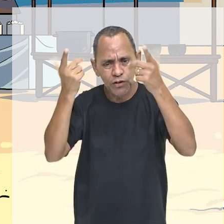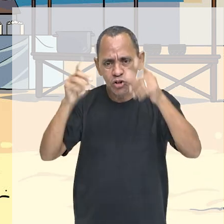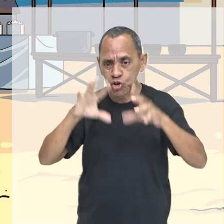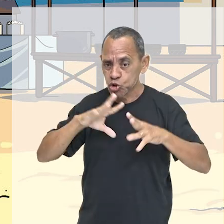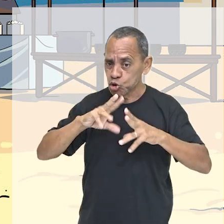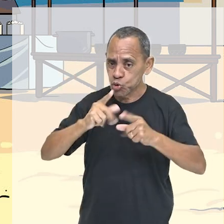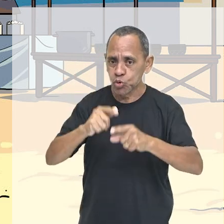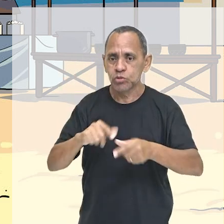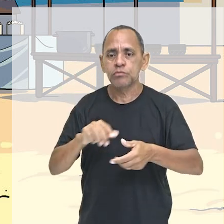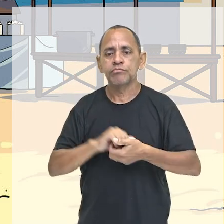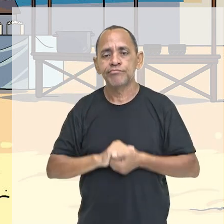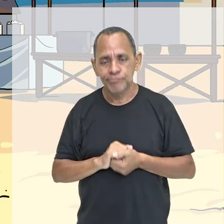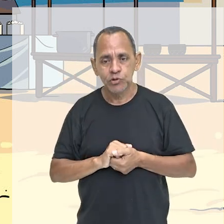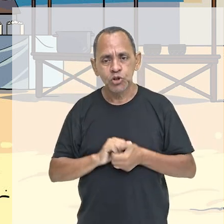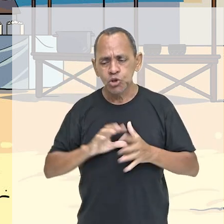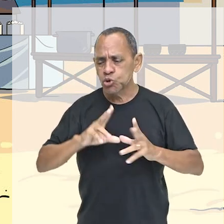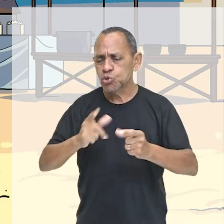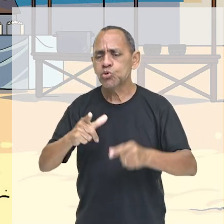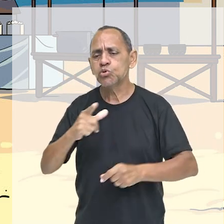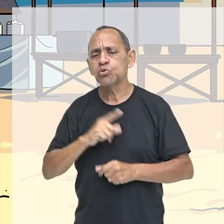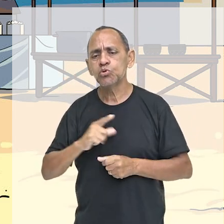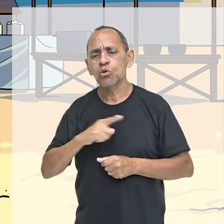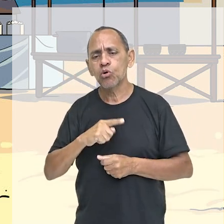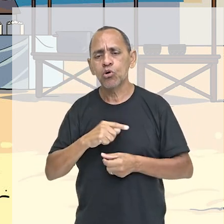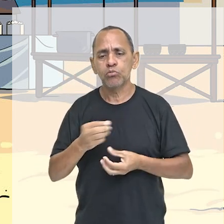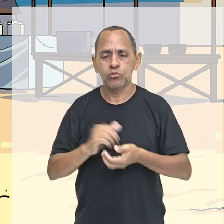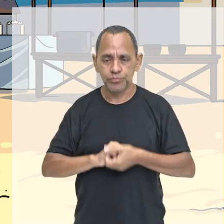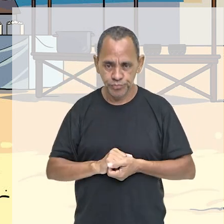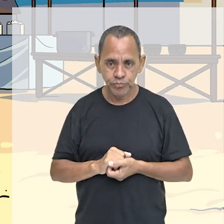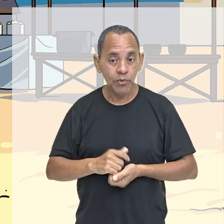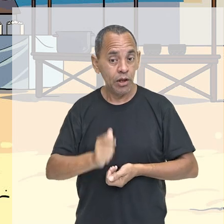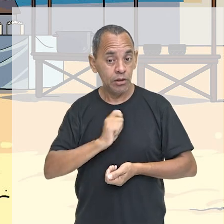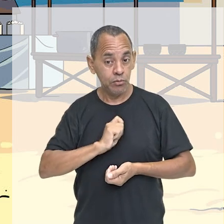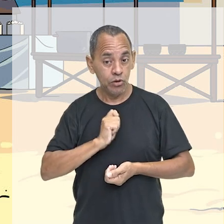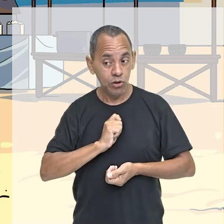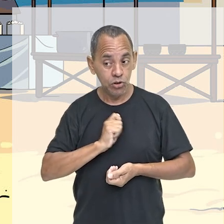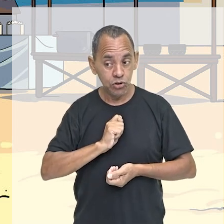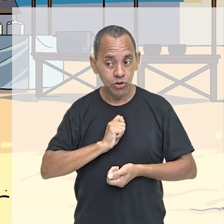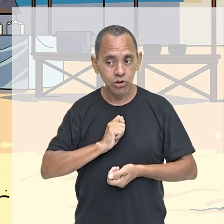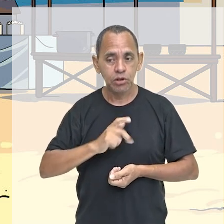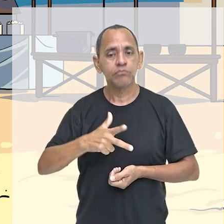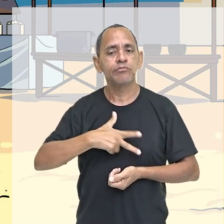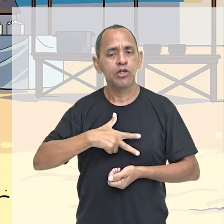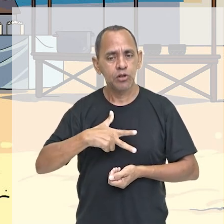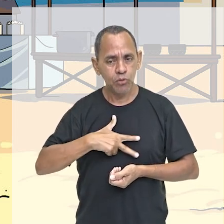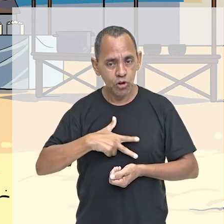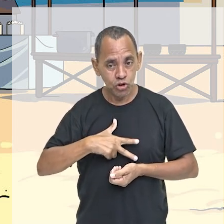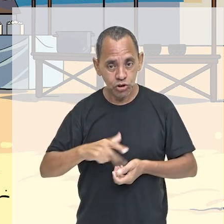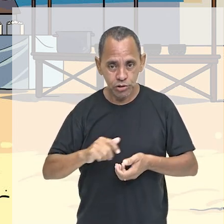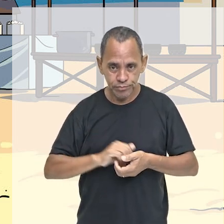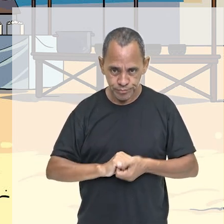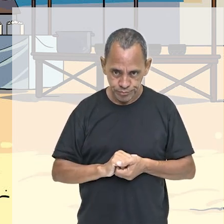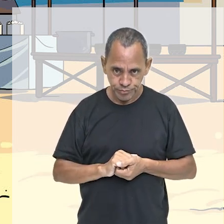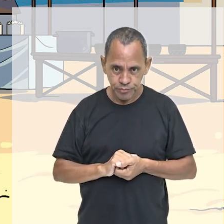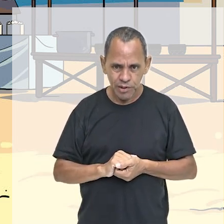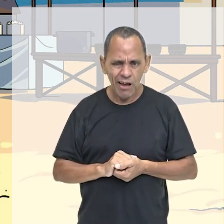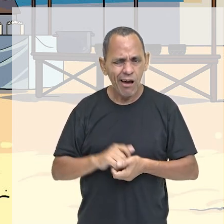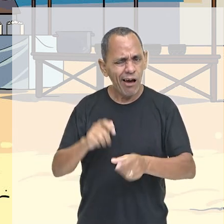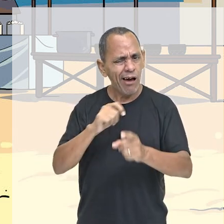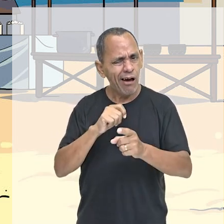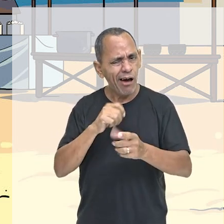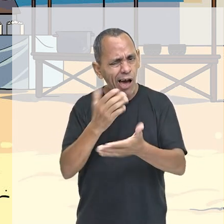da antropologia. E aí você pode dizer, mas professor, a nossa aula é de sociologia e o senhor nos traz